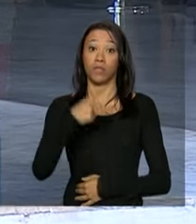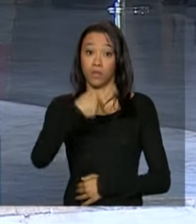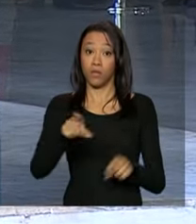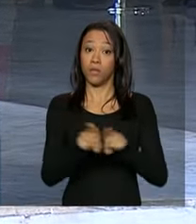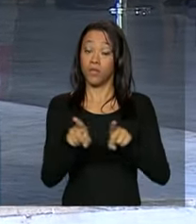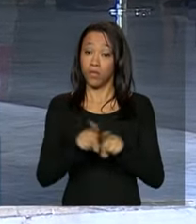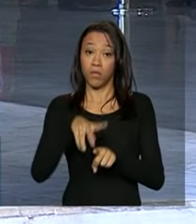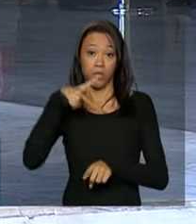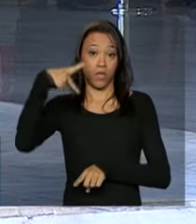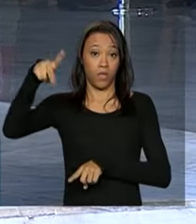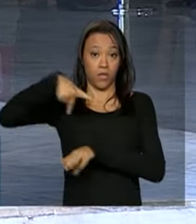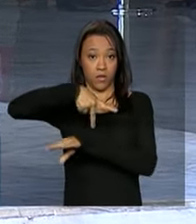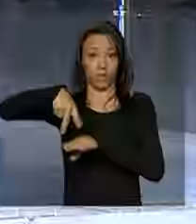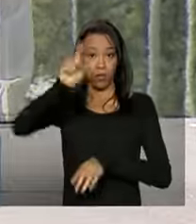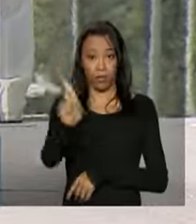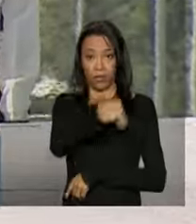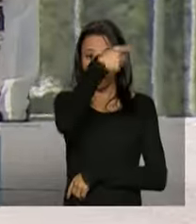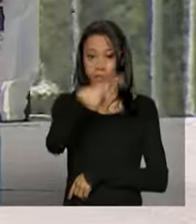países.